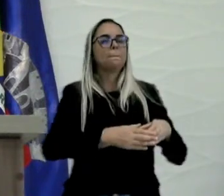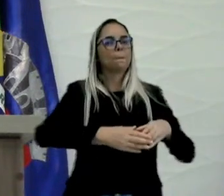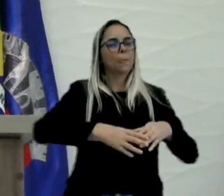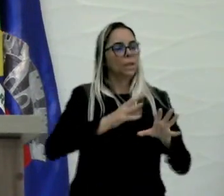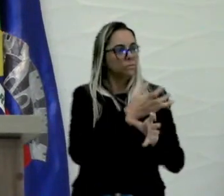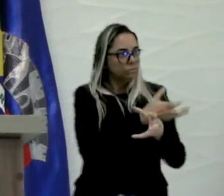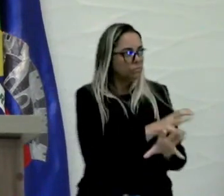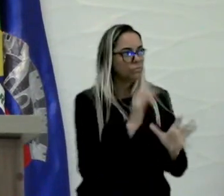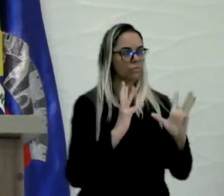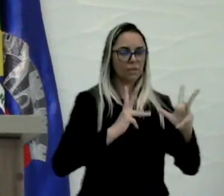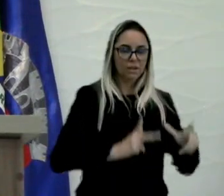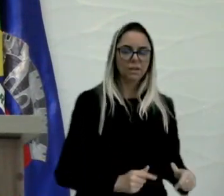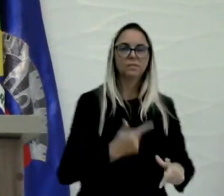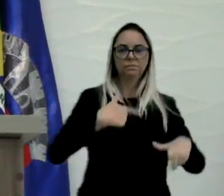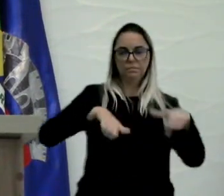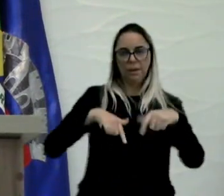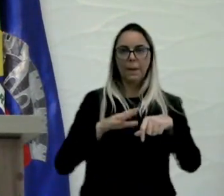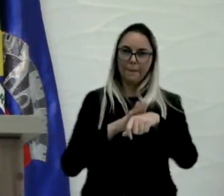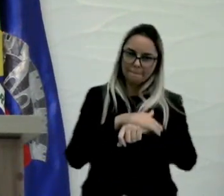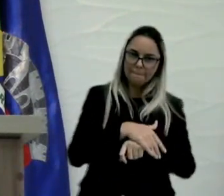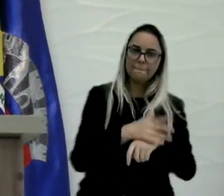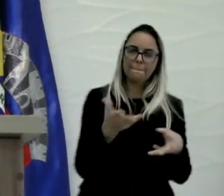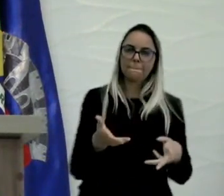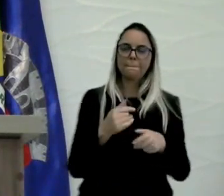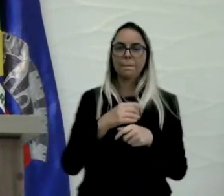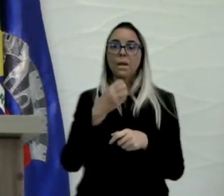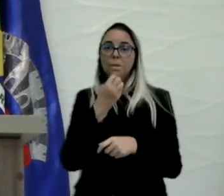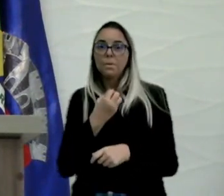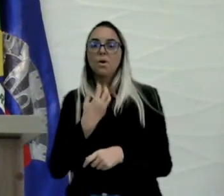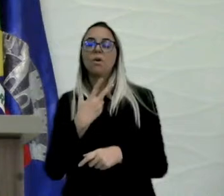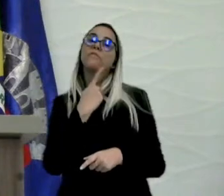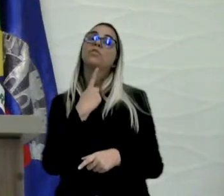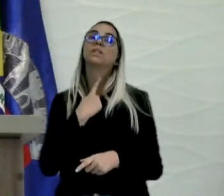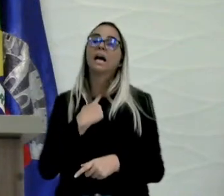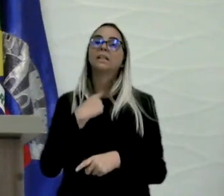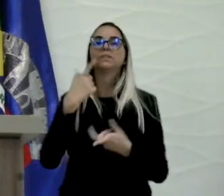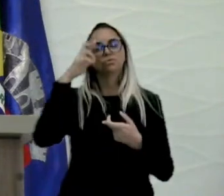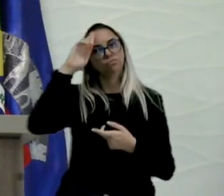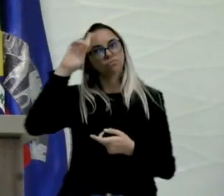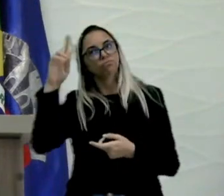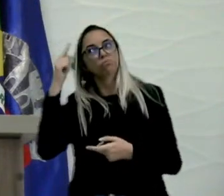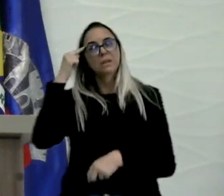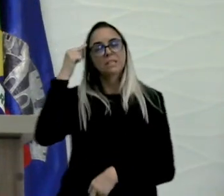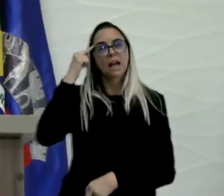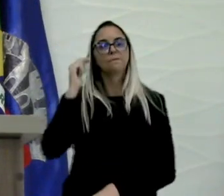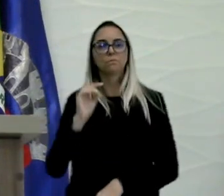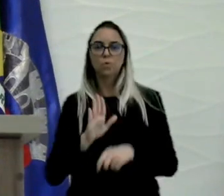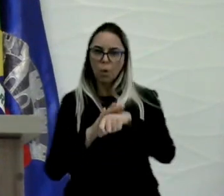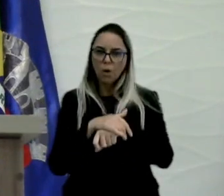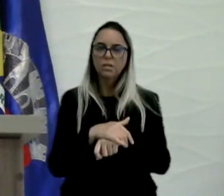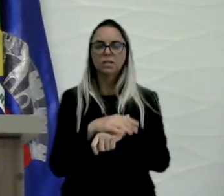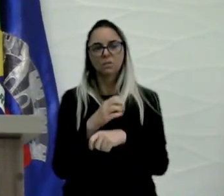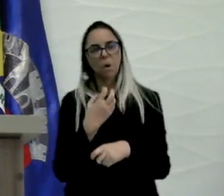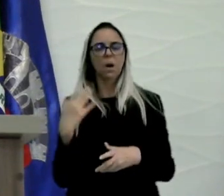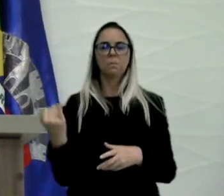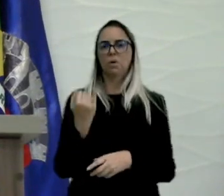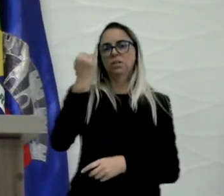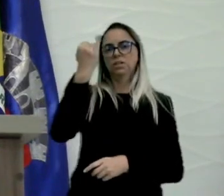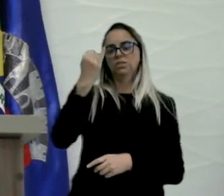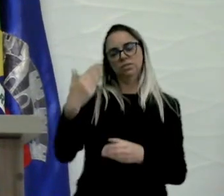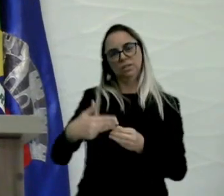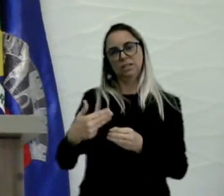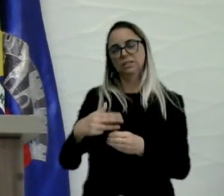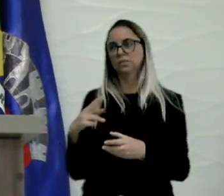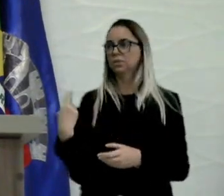existir a boa vontade do dessa gestão eh fazer esse trabalho tão importante que é para o nosso